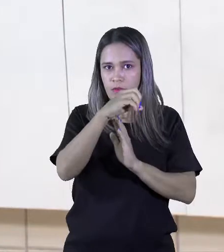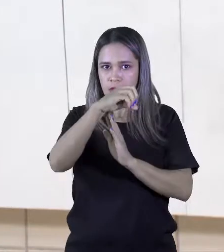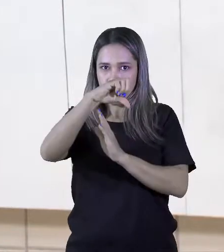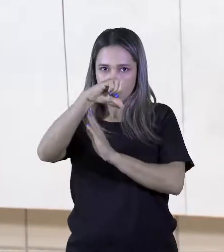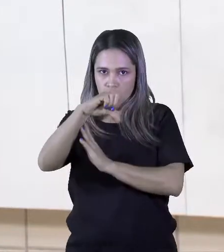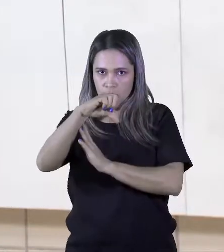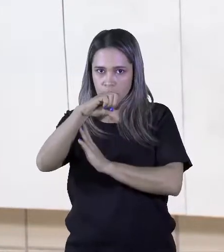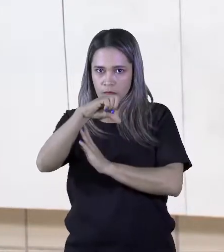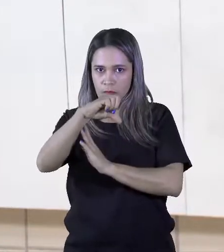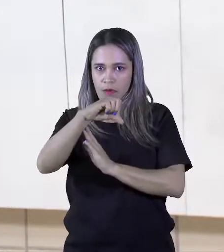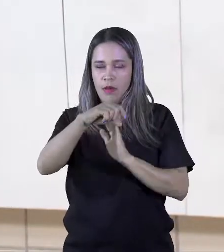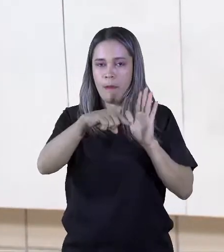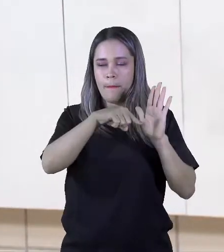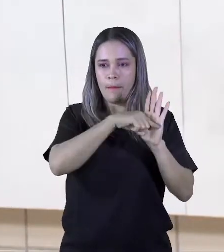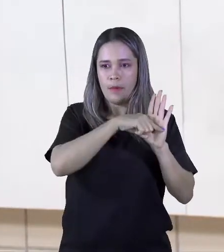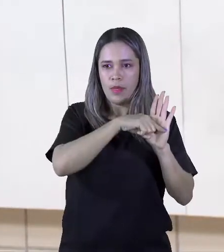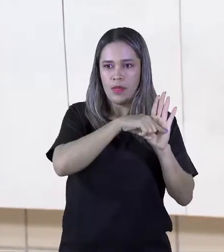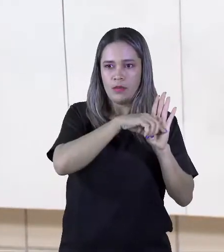4,09 menos